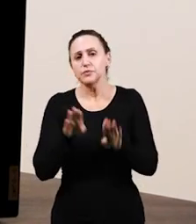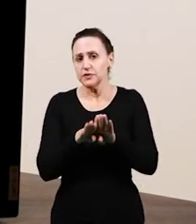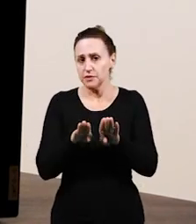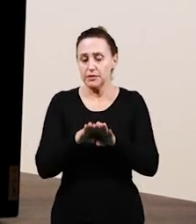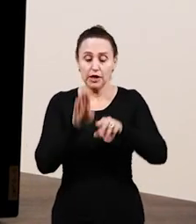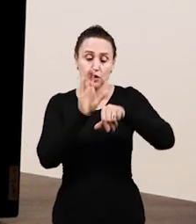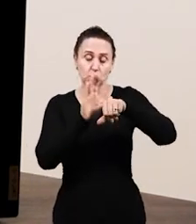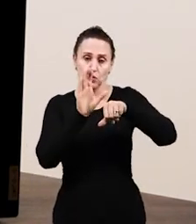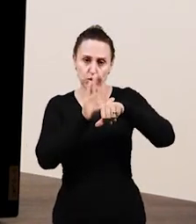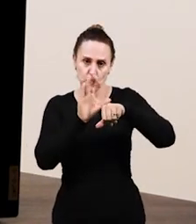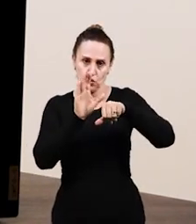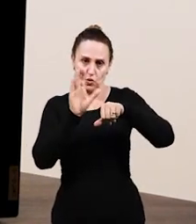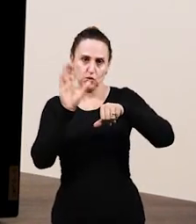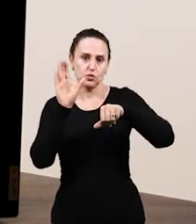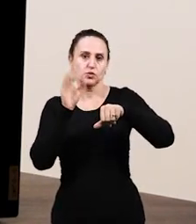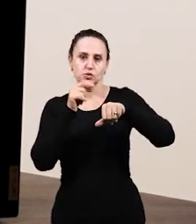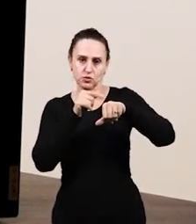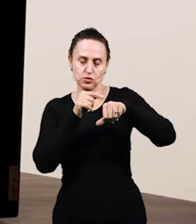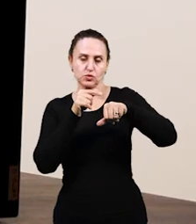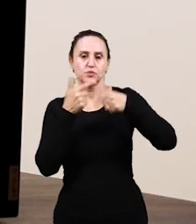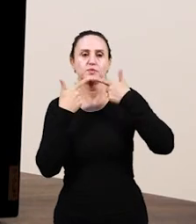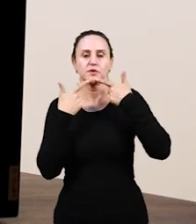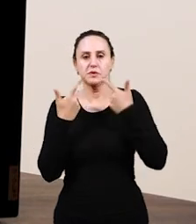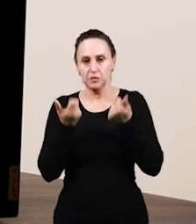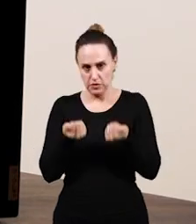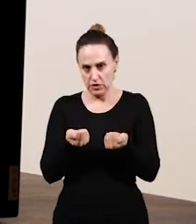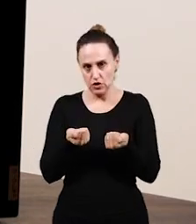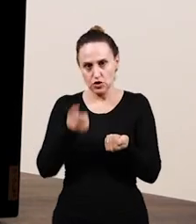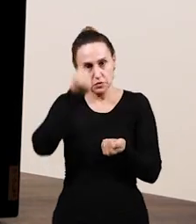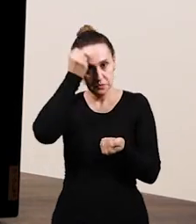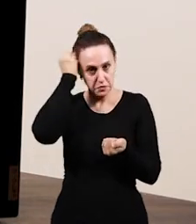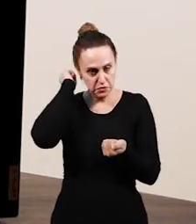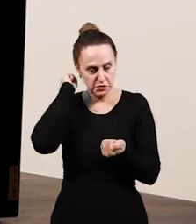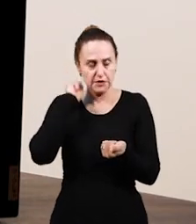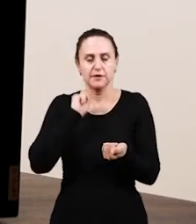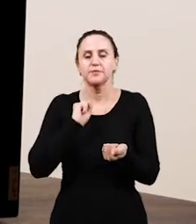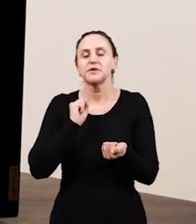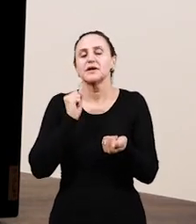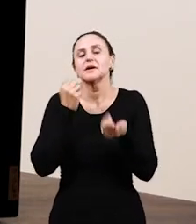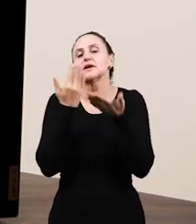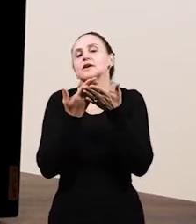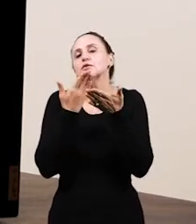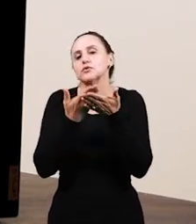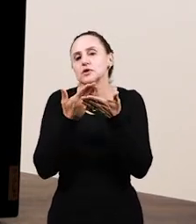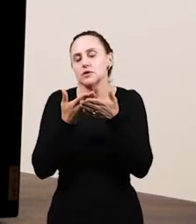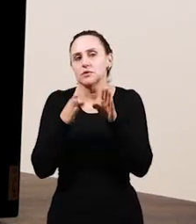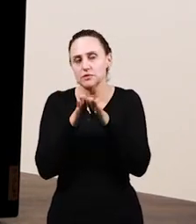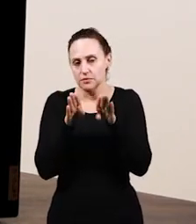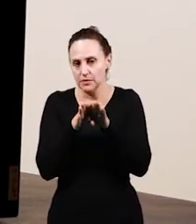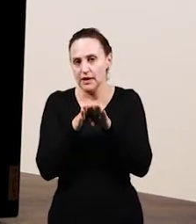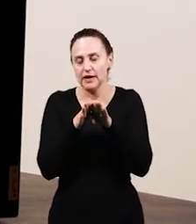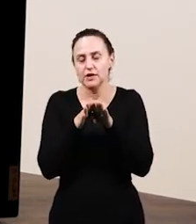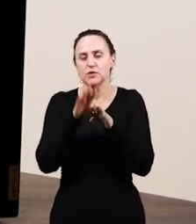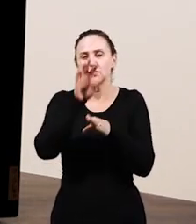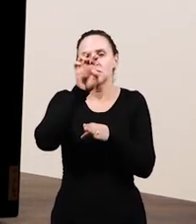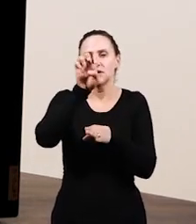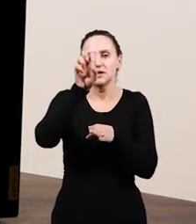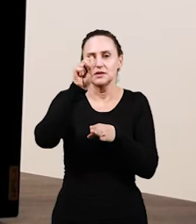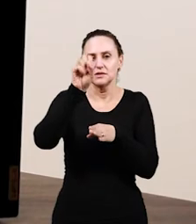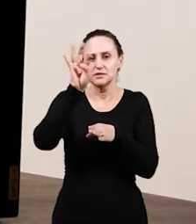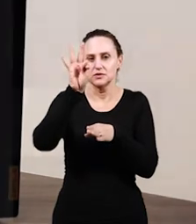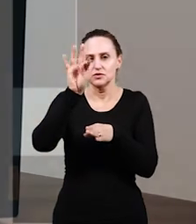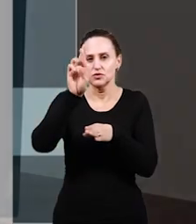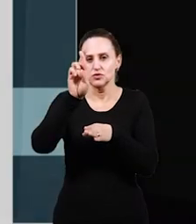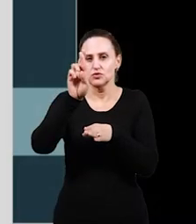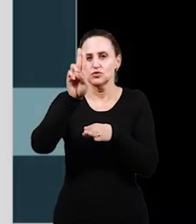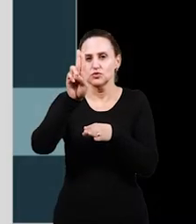também no curso de linguística geral né um conceito que a gente usa bastante na estrutura e no estruturalismo é dizer que a